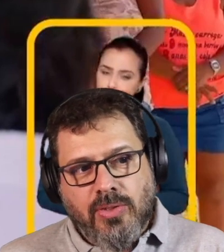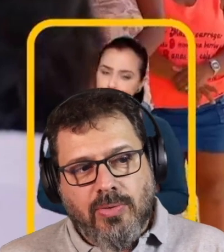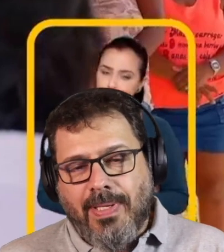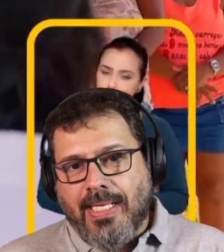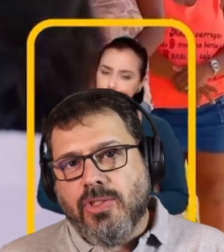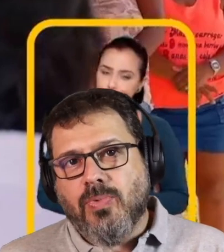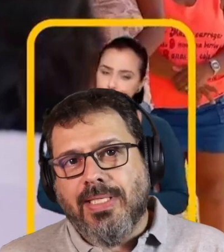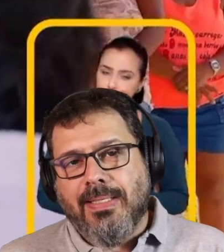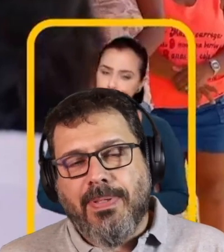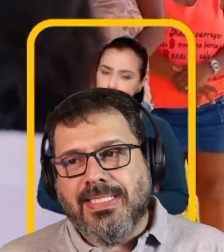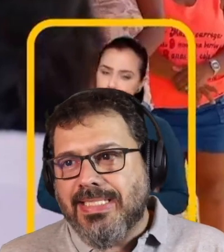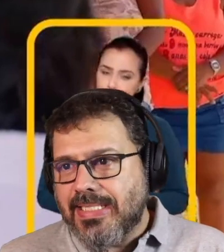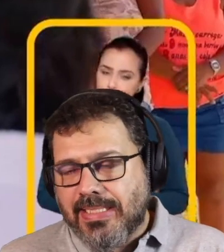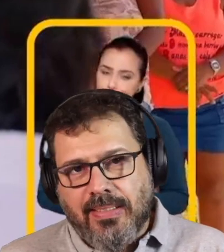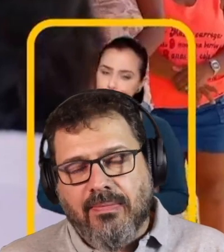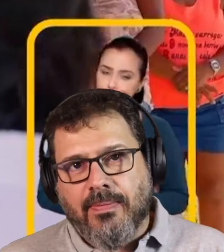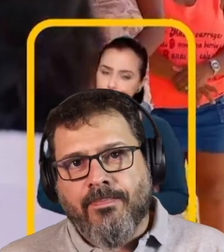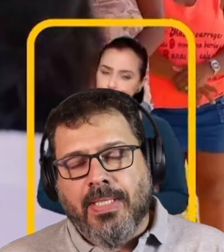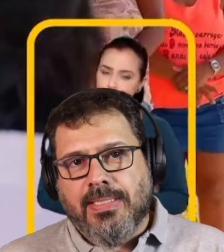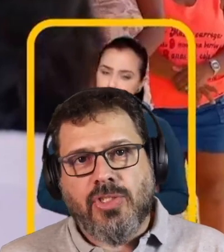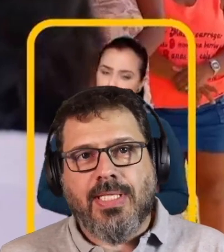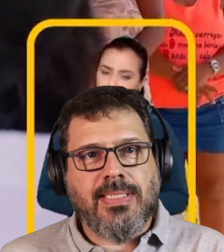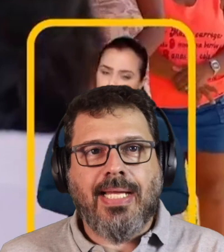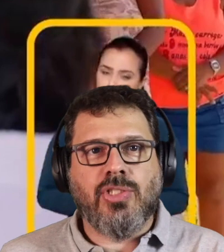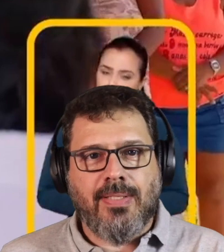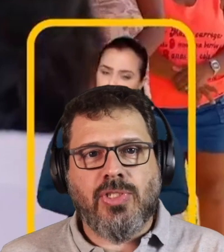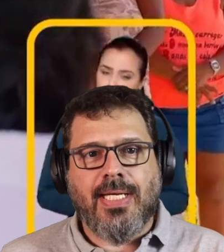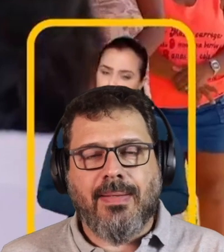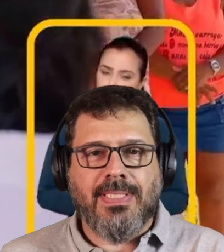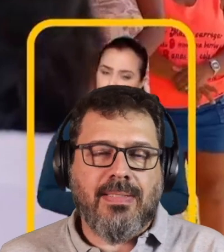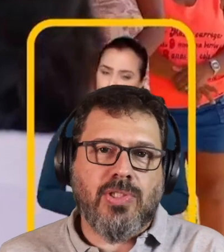turma de um liberalismo que precisa se distanciar da